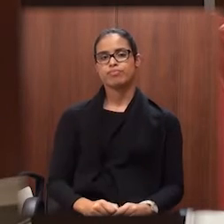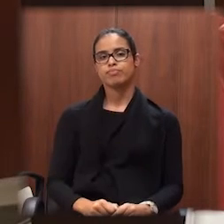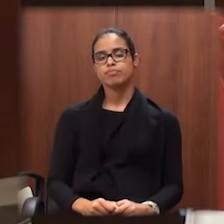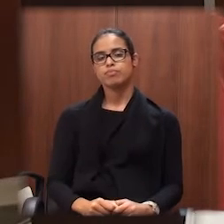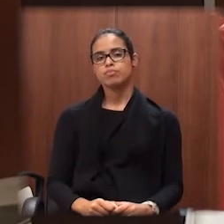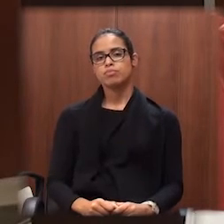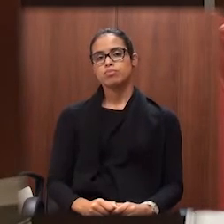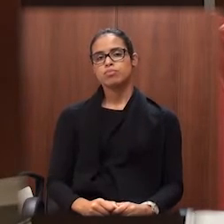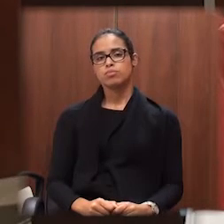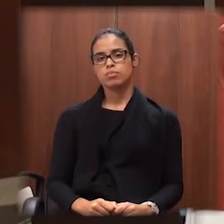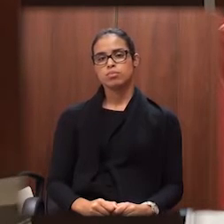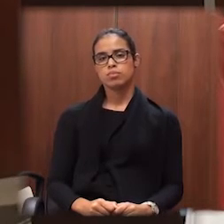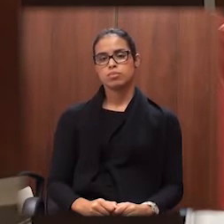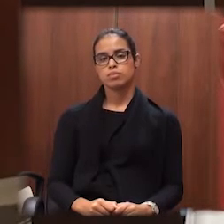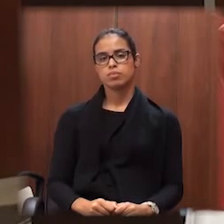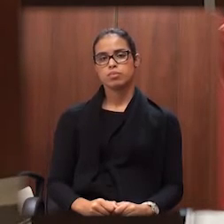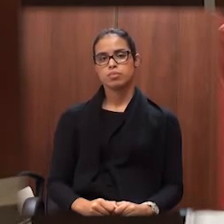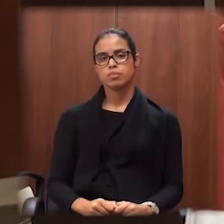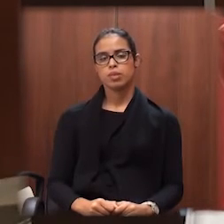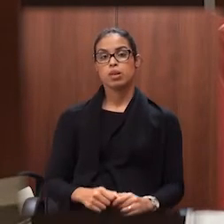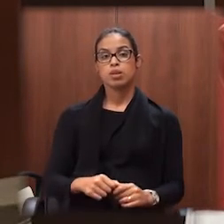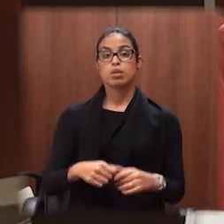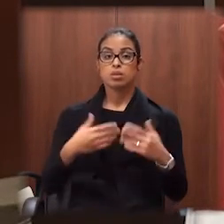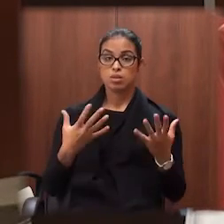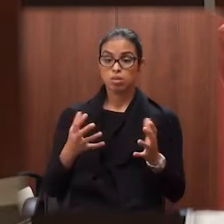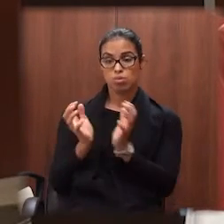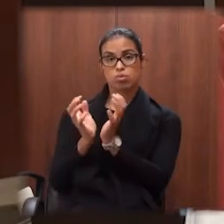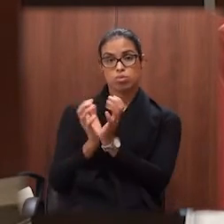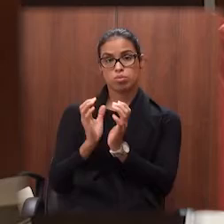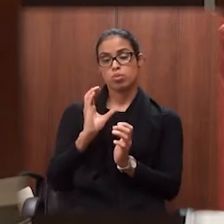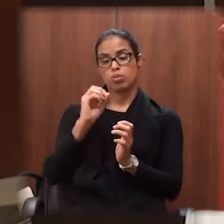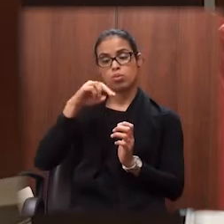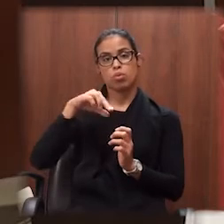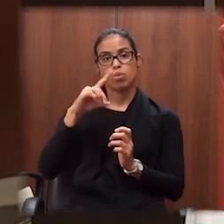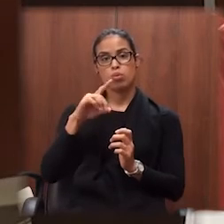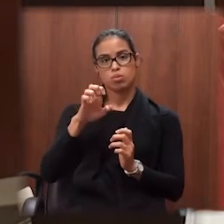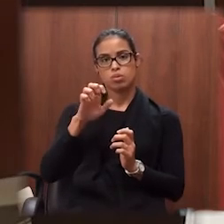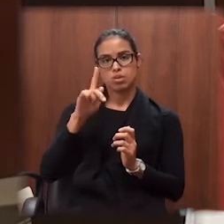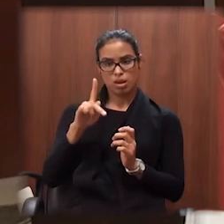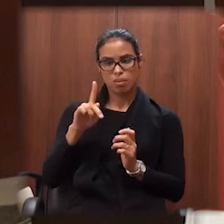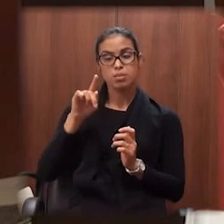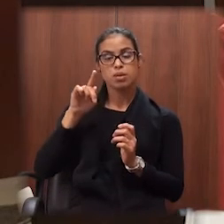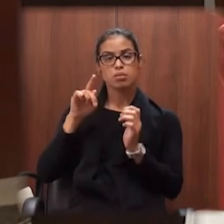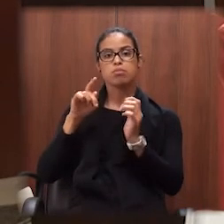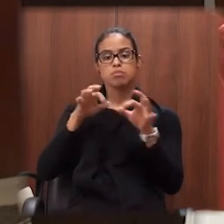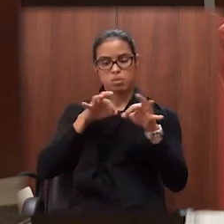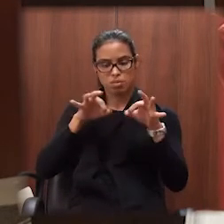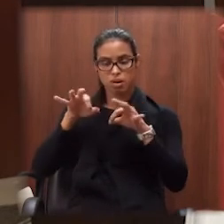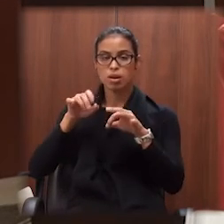E, portanto, o papel do CONDEP é da maior relevância. E ainda,